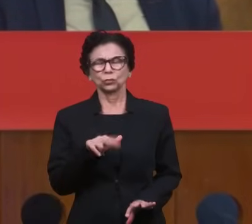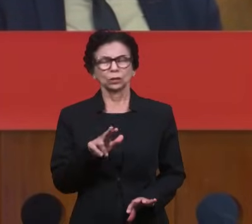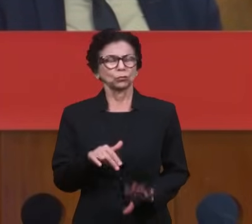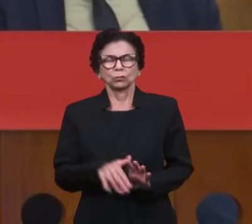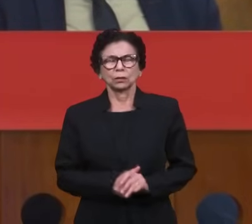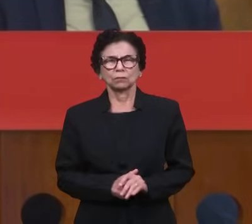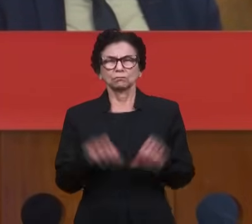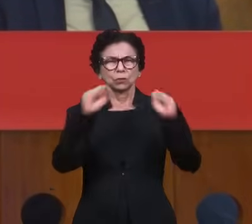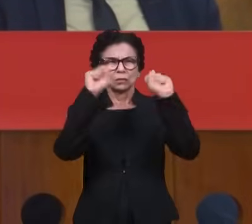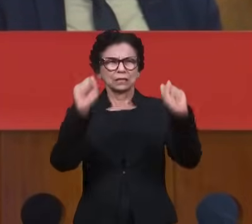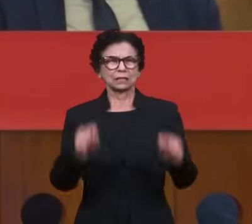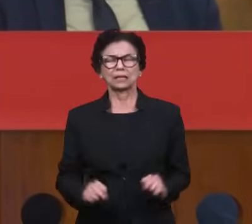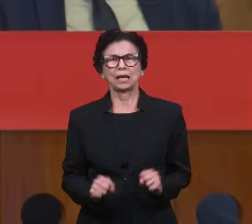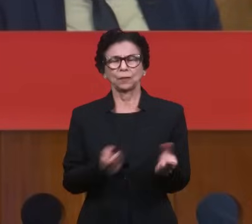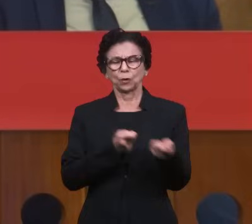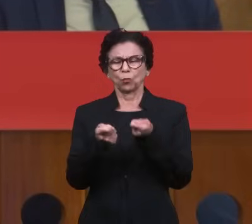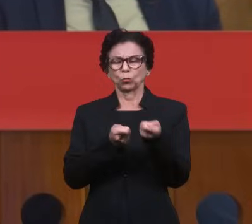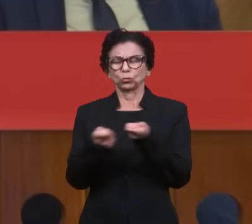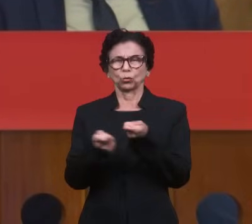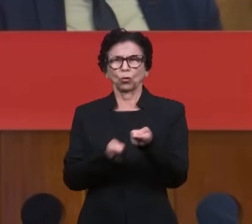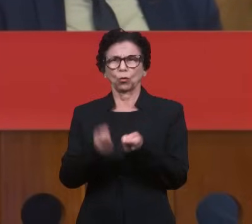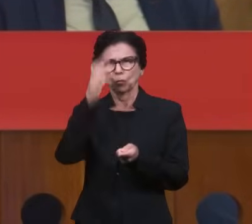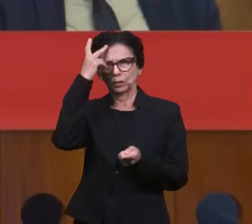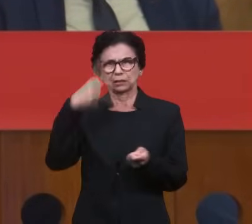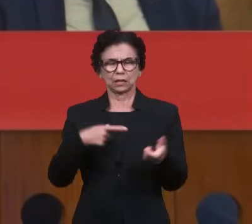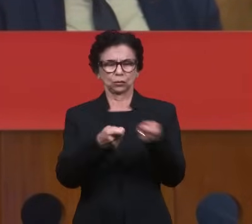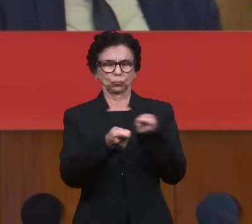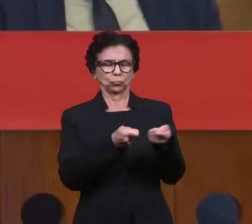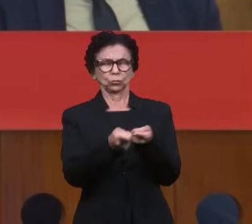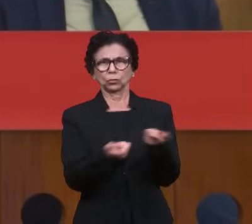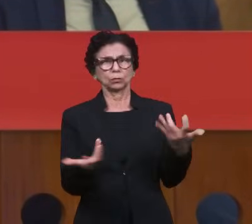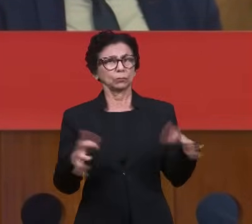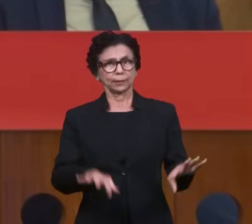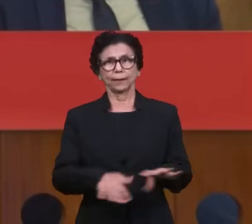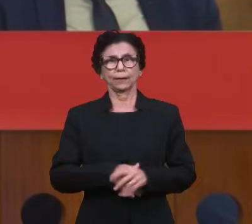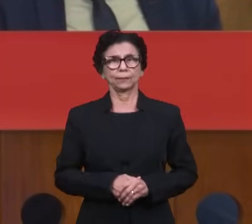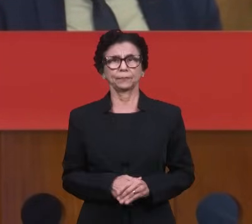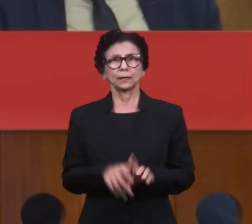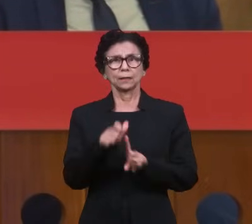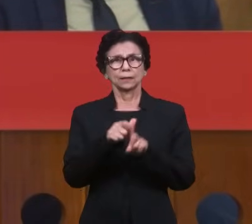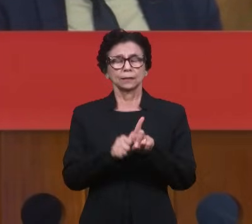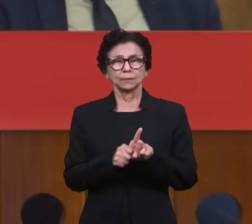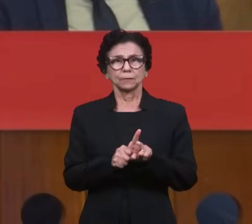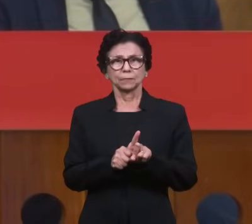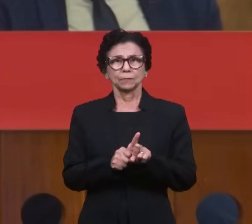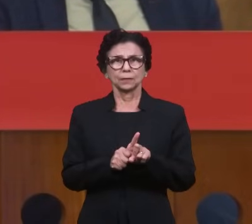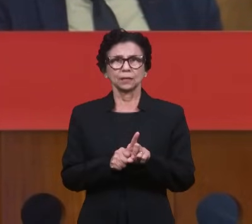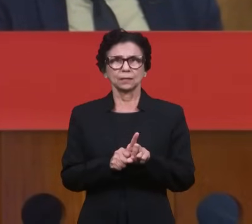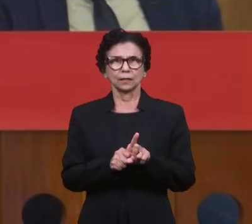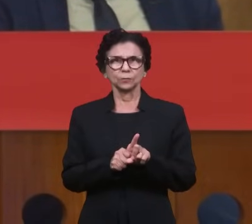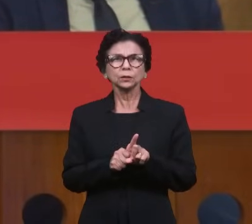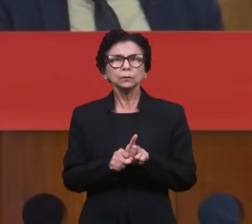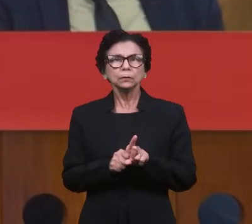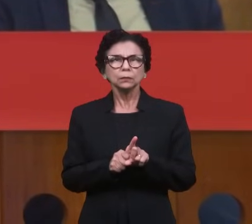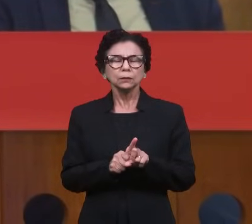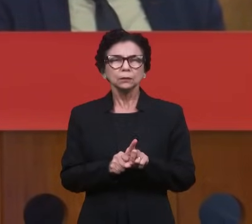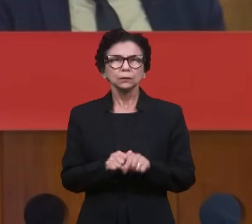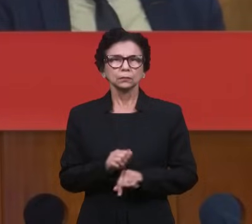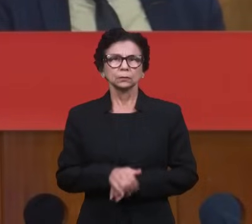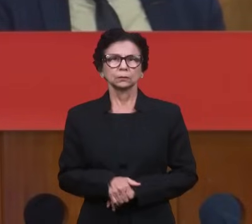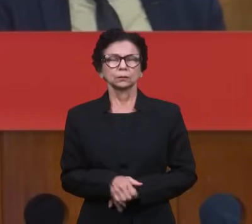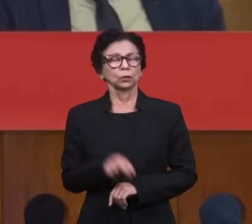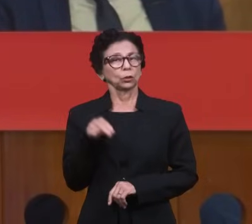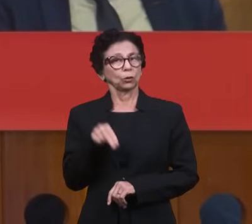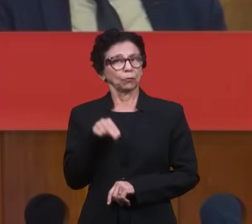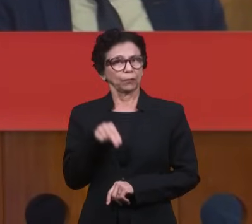faz tudo, e a gente sente a dificuldade. Esse mês de dezembro, nós oramos pelas autoridades, mês inteiro.